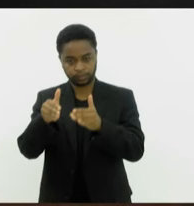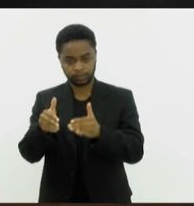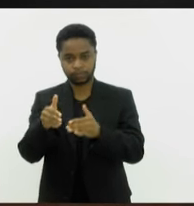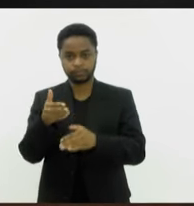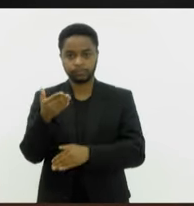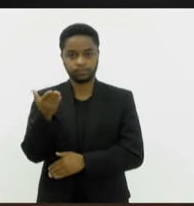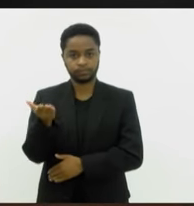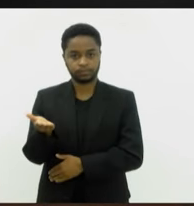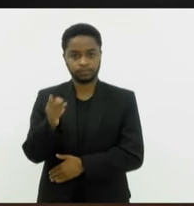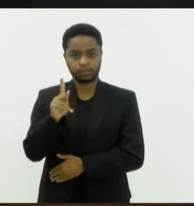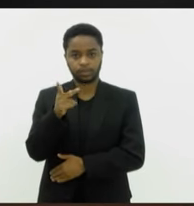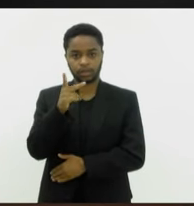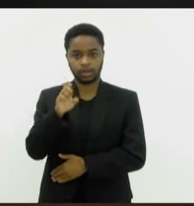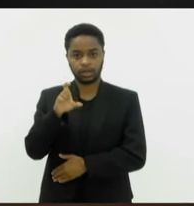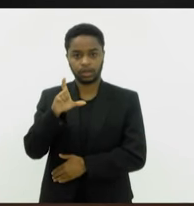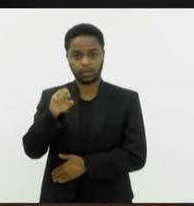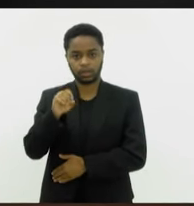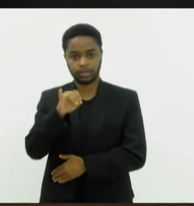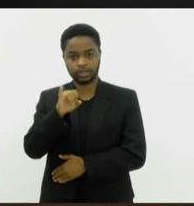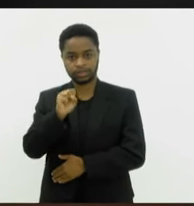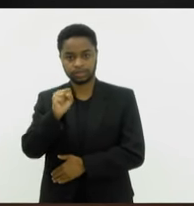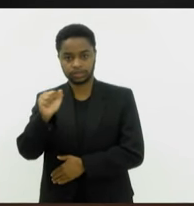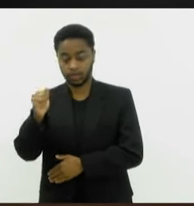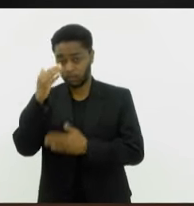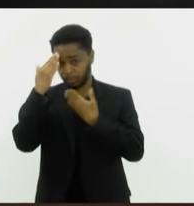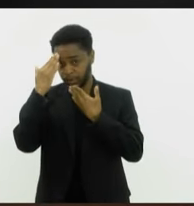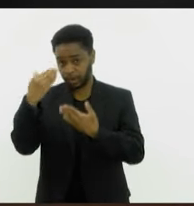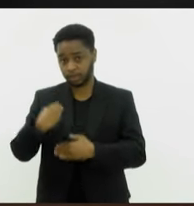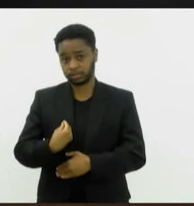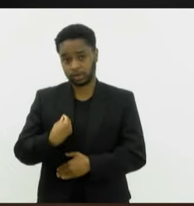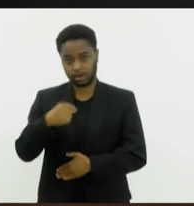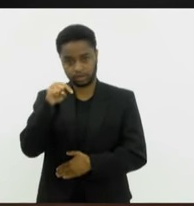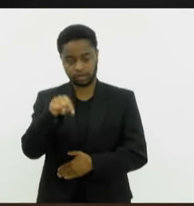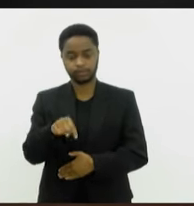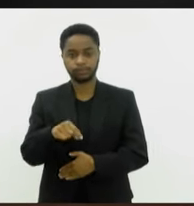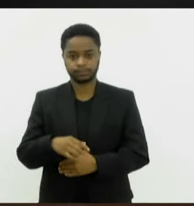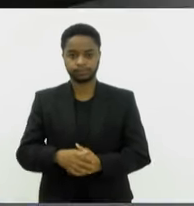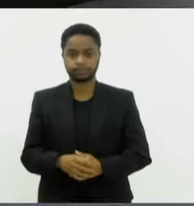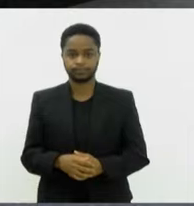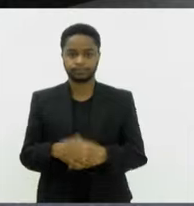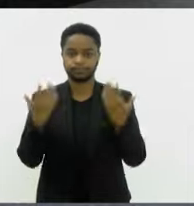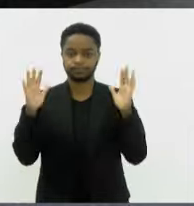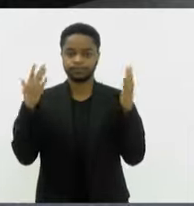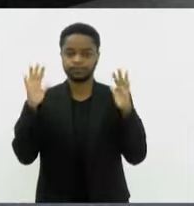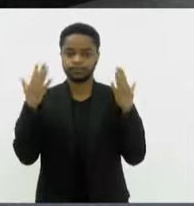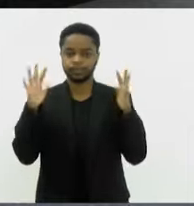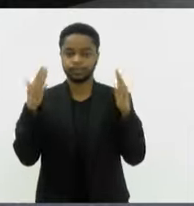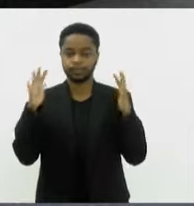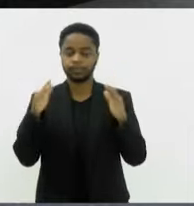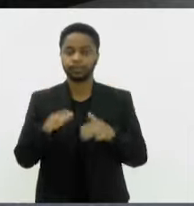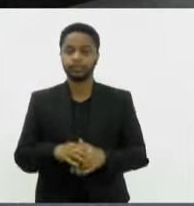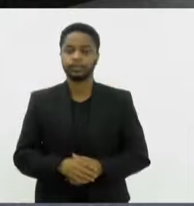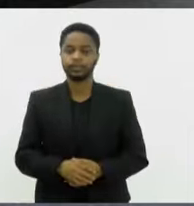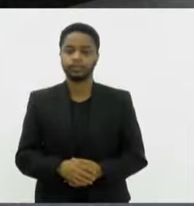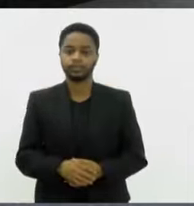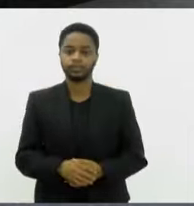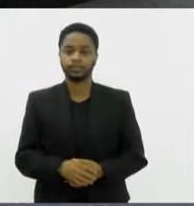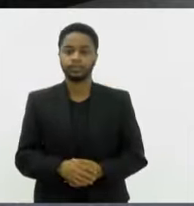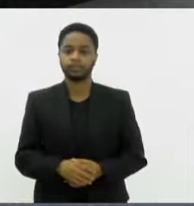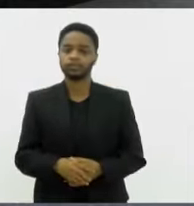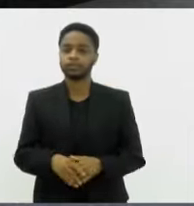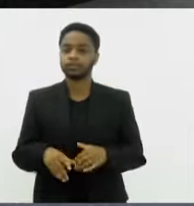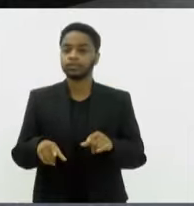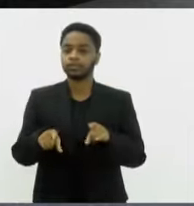nossa querida Eloísa Aguiar muito obrigada Elo por estar aqui conosco que também institui o uma das